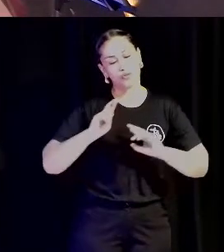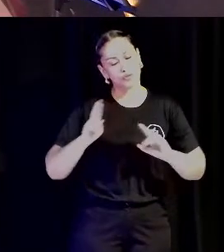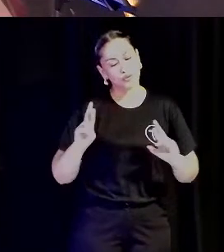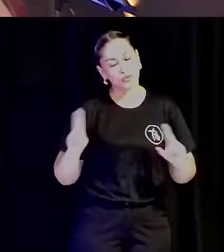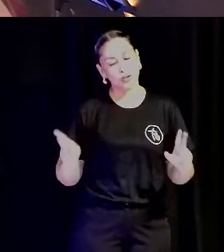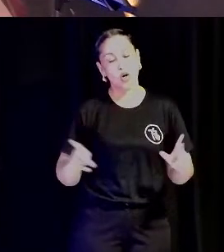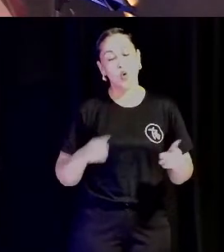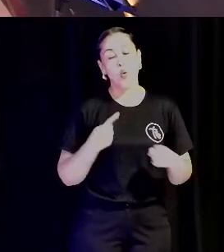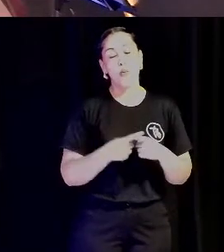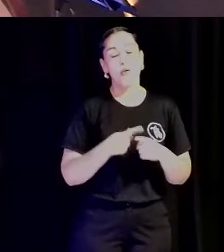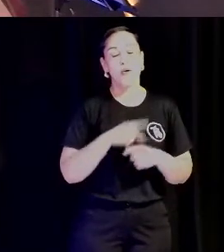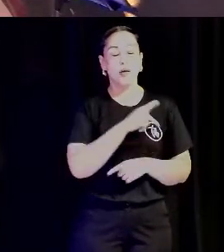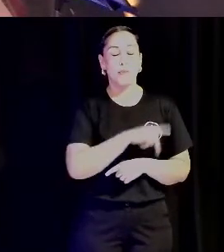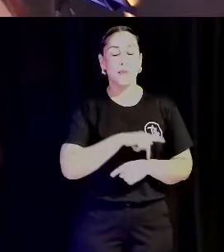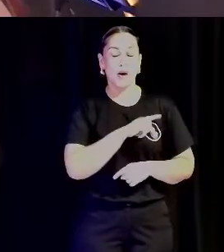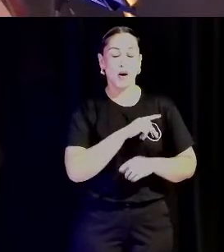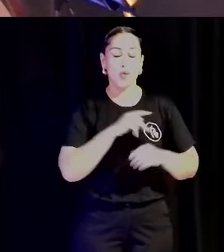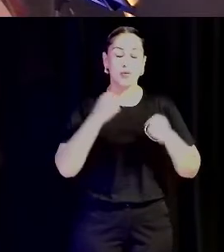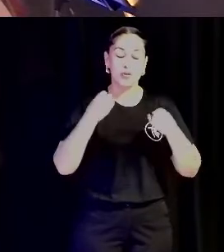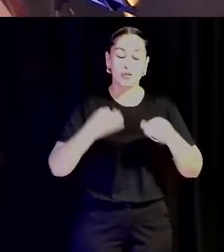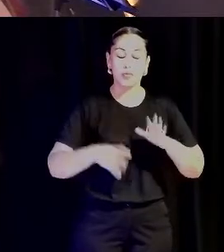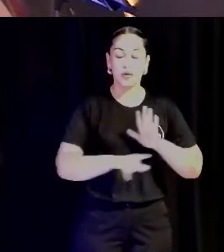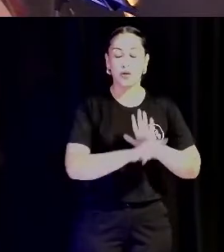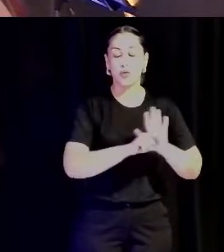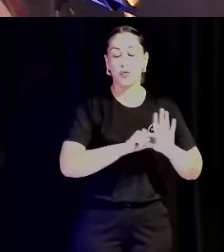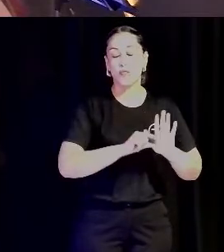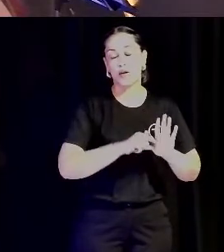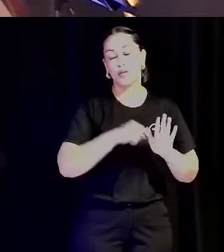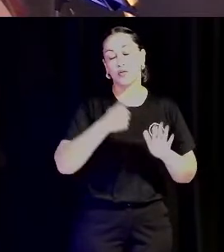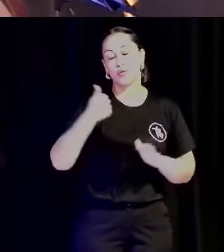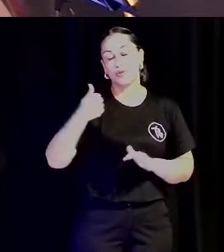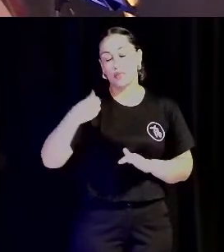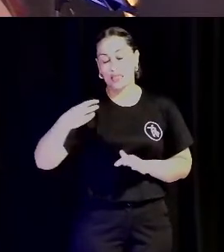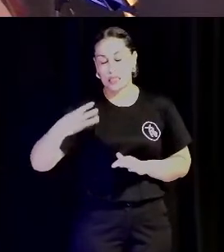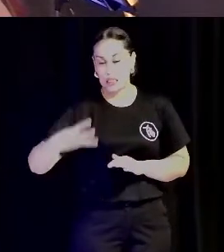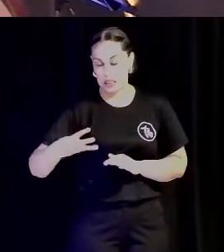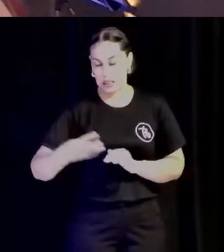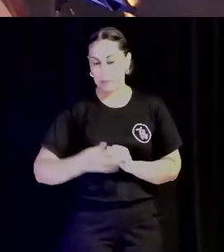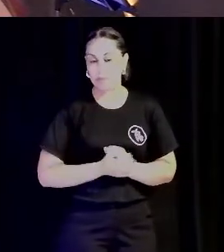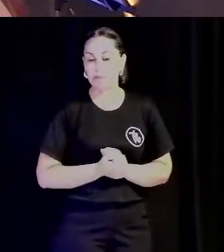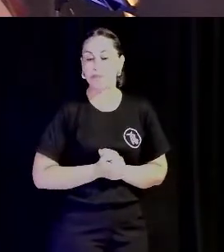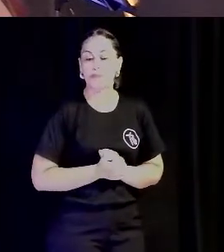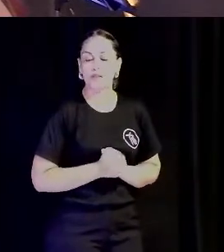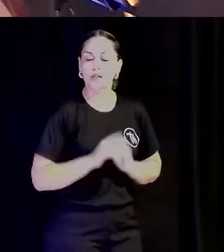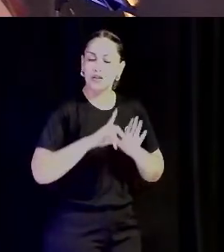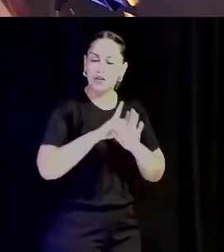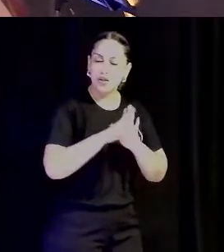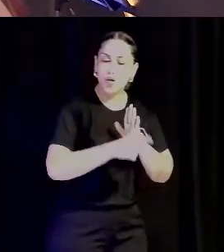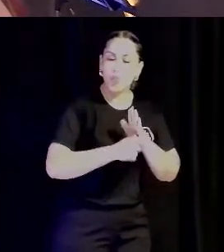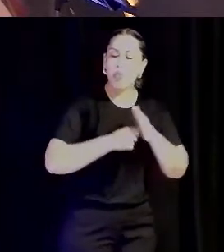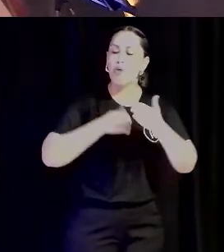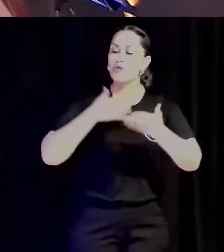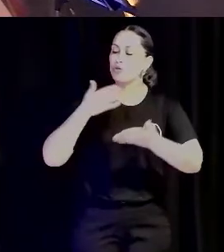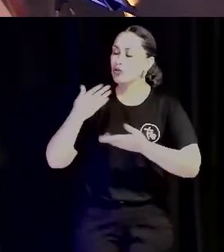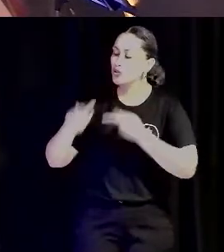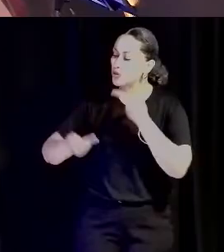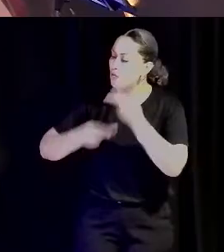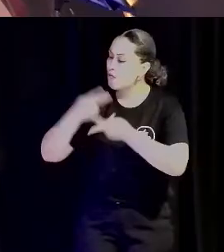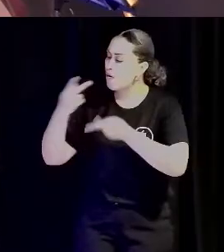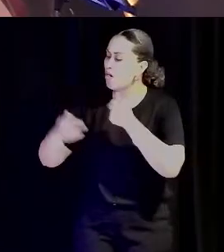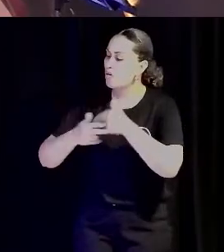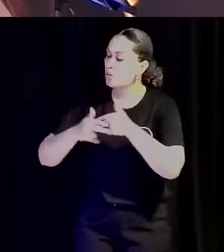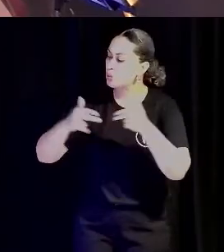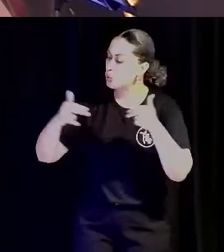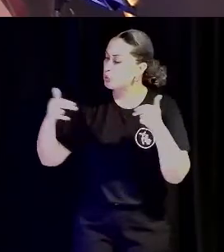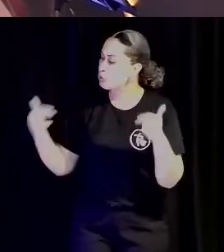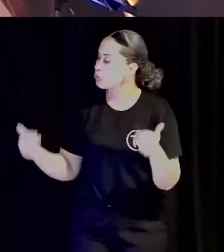vai dizer no verso 13, depois de falar sobre essas coisas, depois de declarar sua